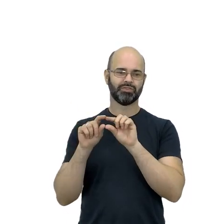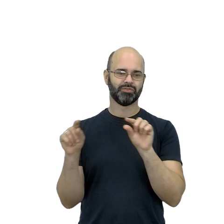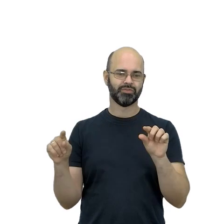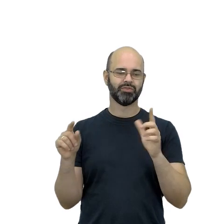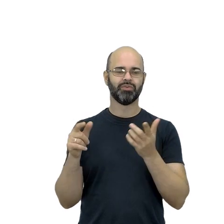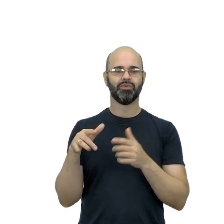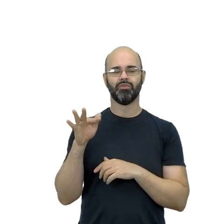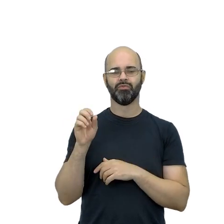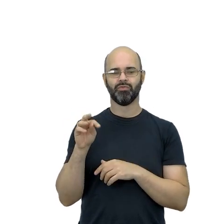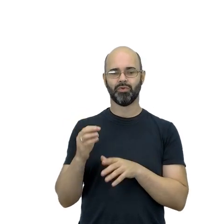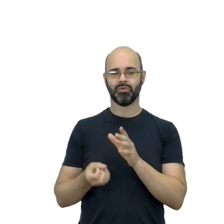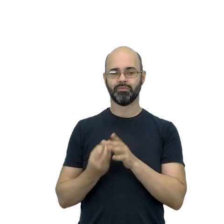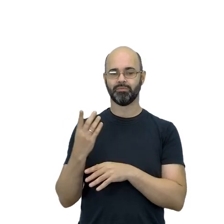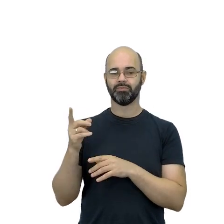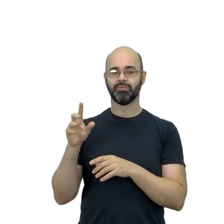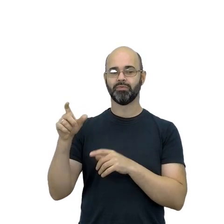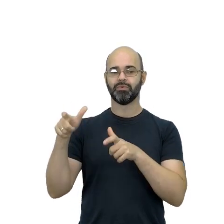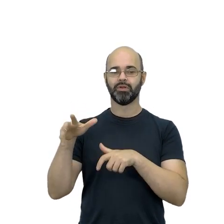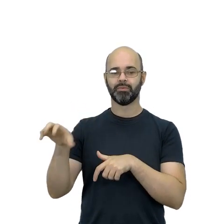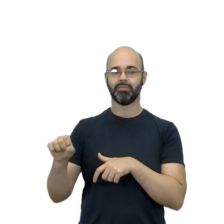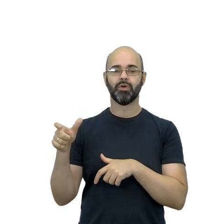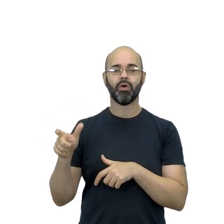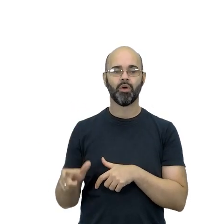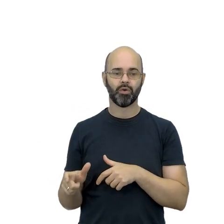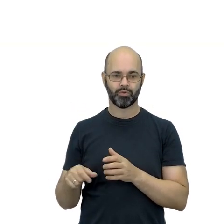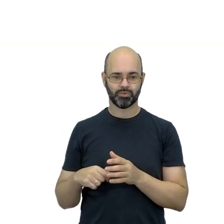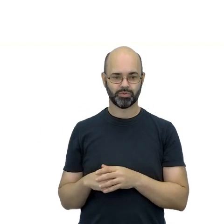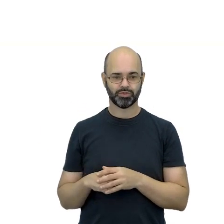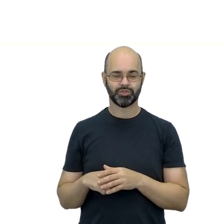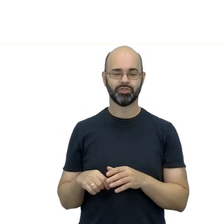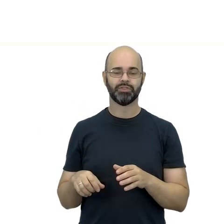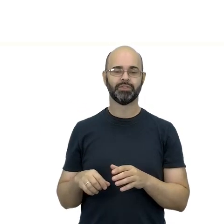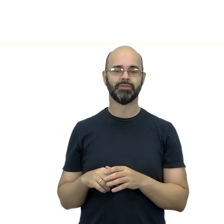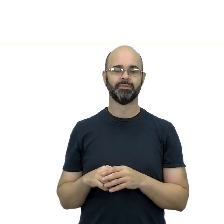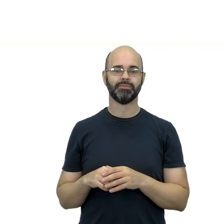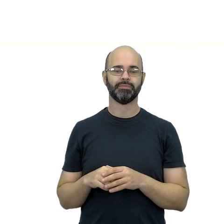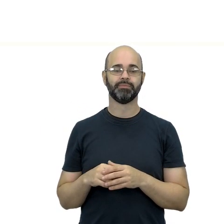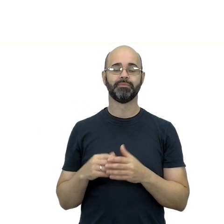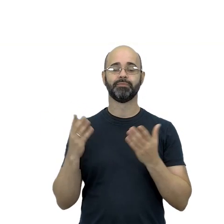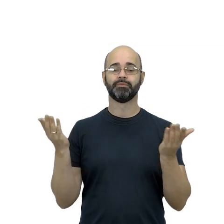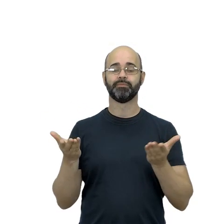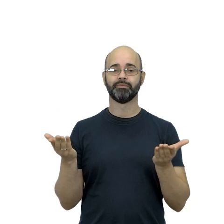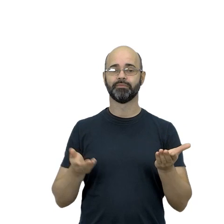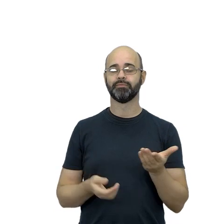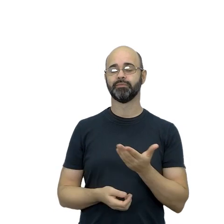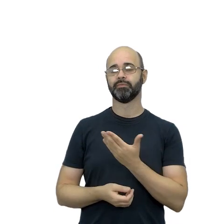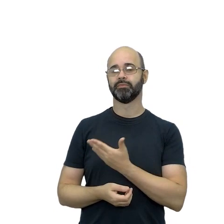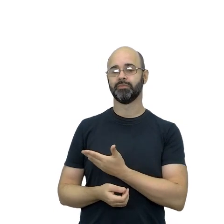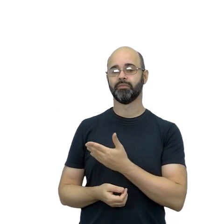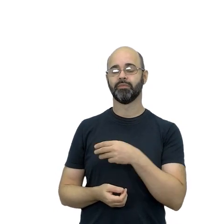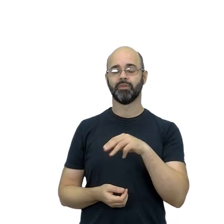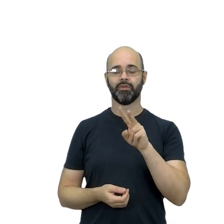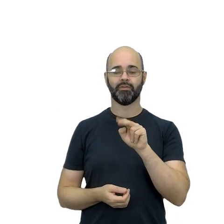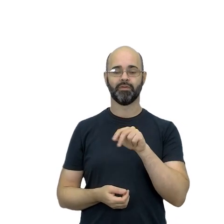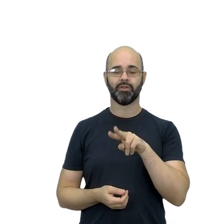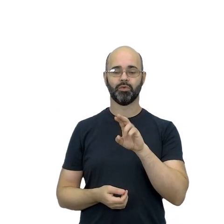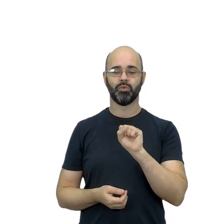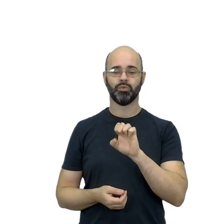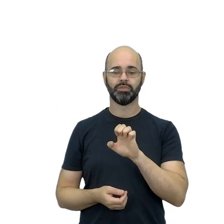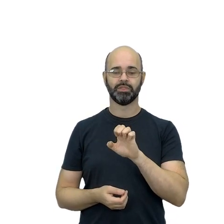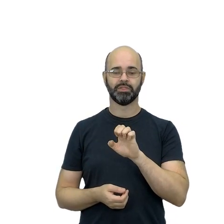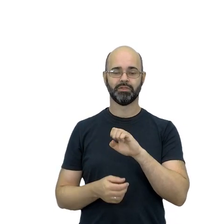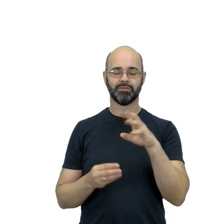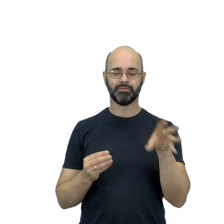números, tem as legendas, isso já foi falado também, podemos passar para a próxima. E aqui eu vou pedir para a Vanusi, né, fazer aqui